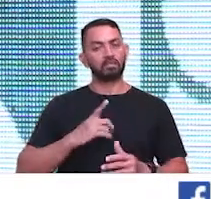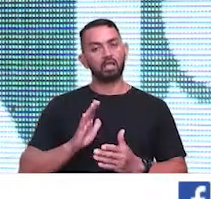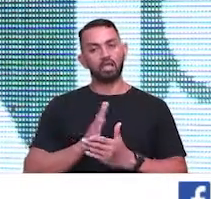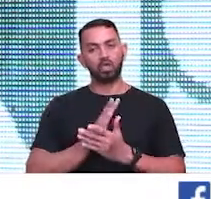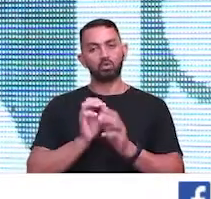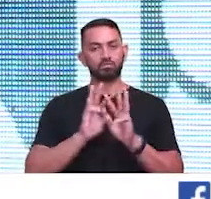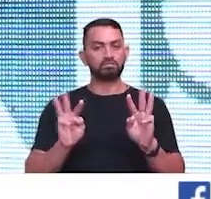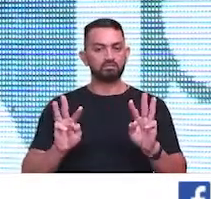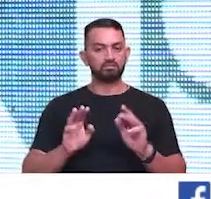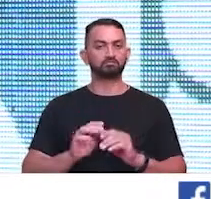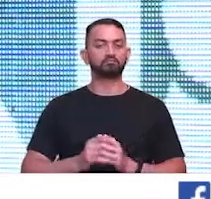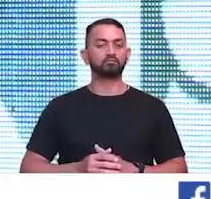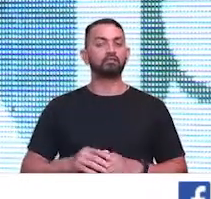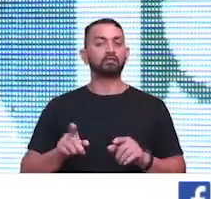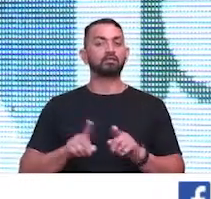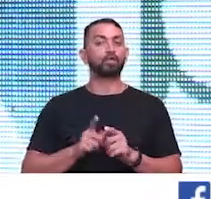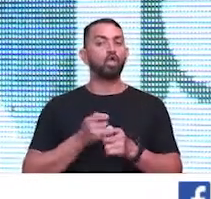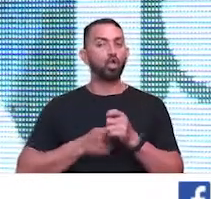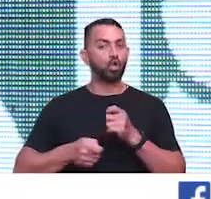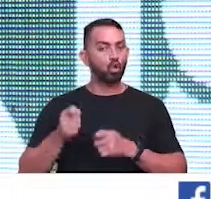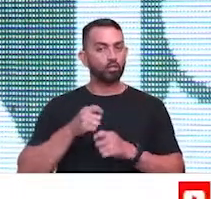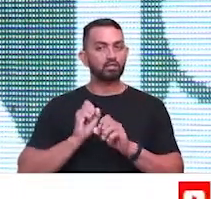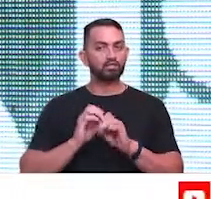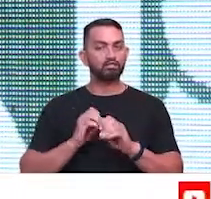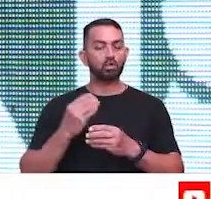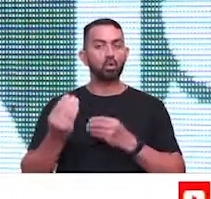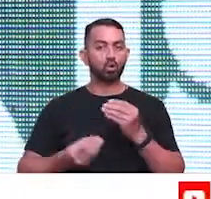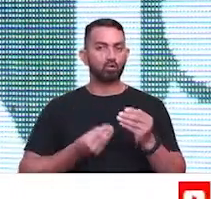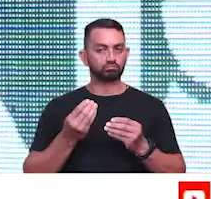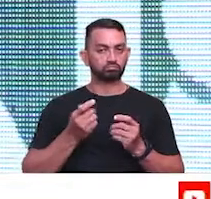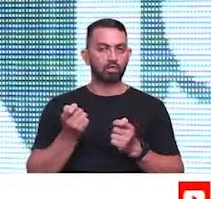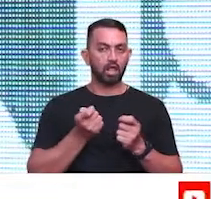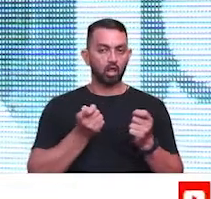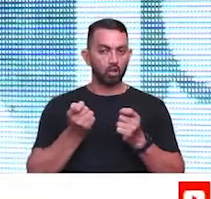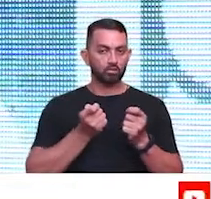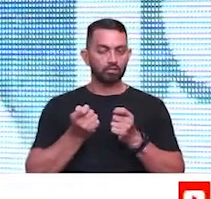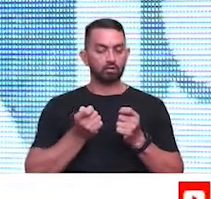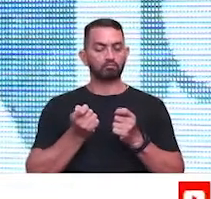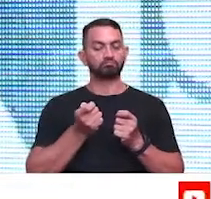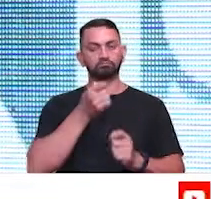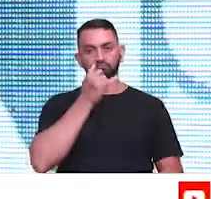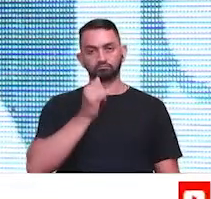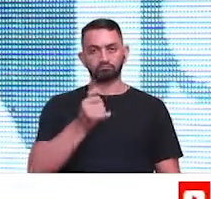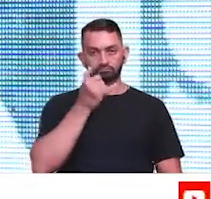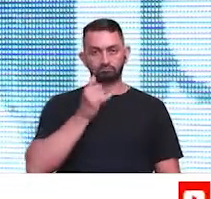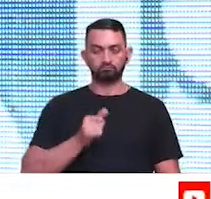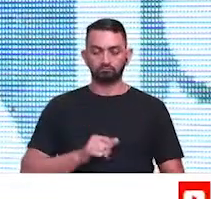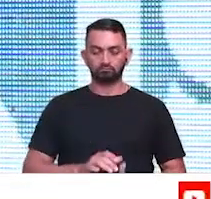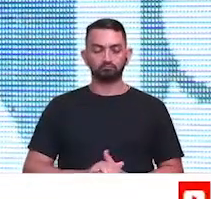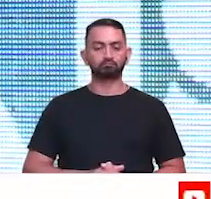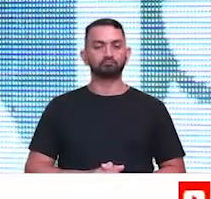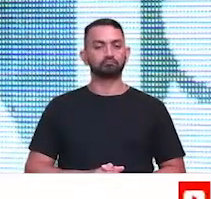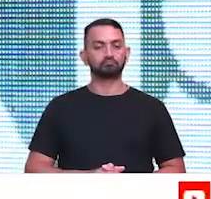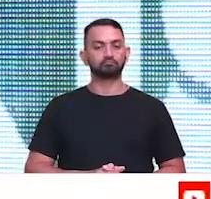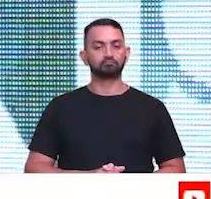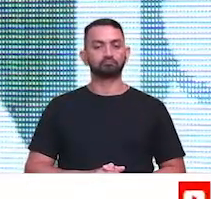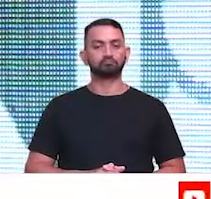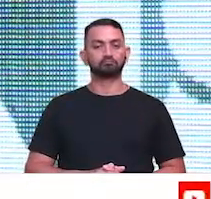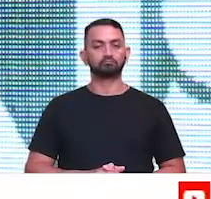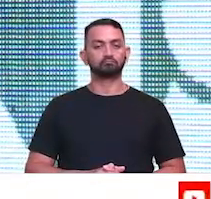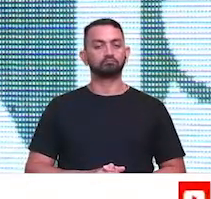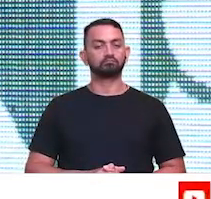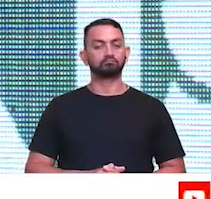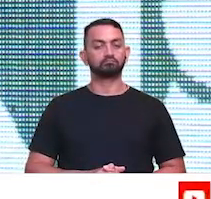aparelhos né tem alguns sites que e também coisas que ensinam formas é de você economizar quando não estiver usando algum